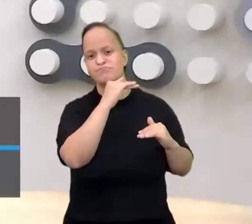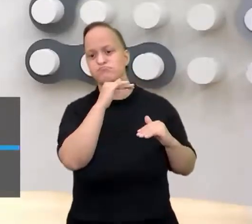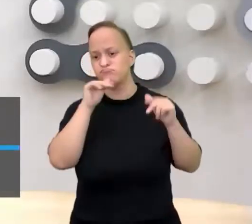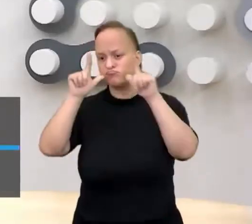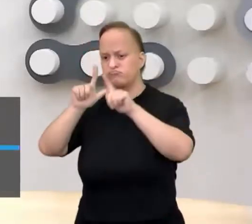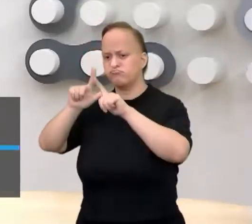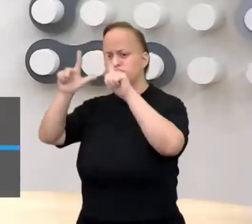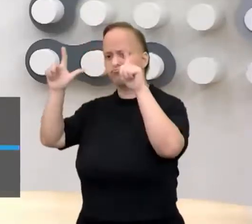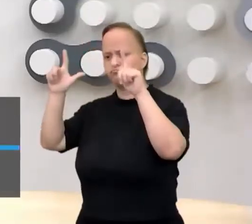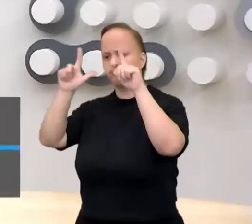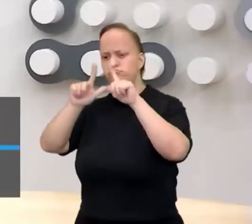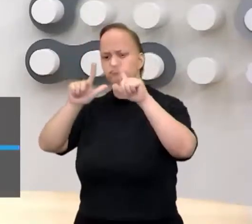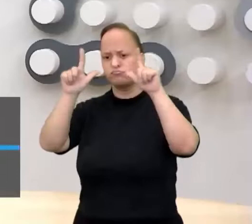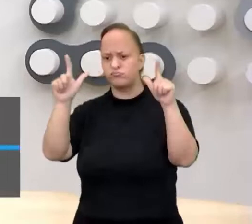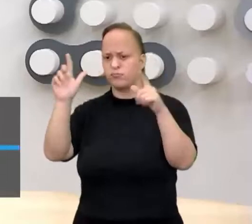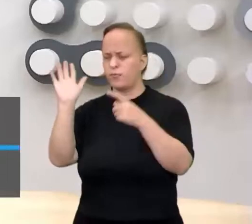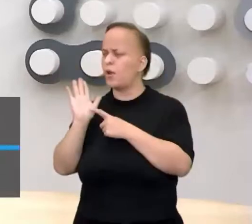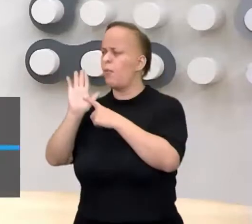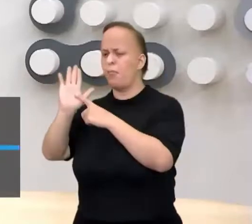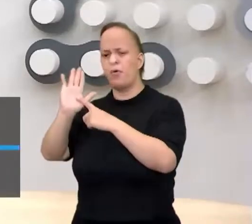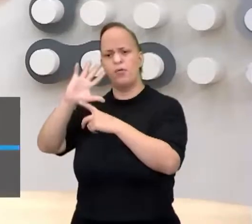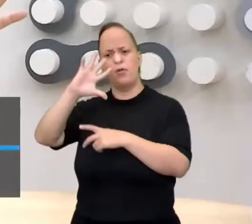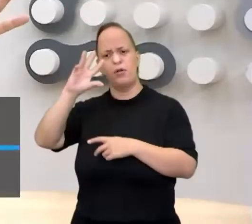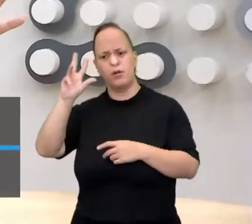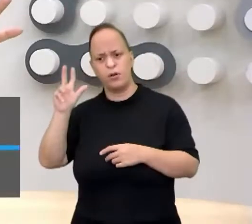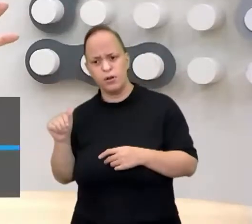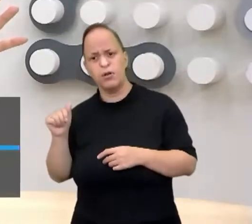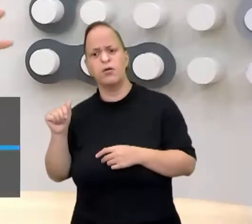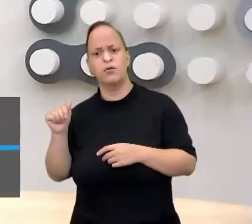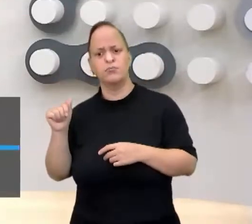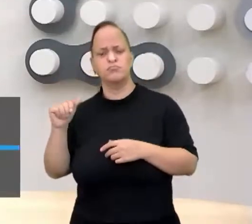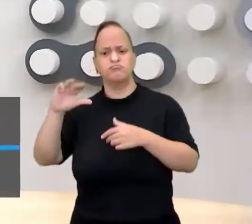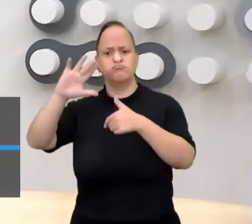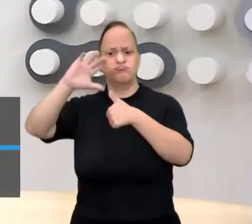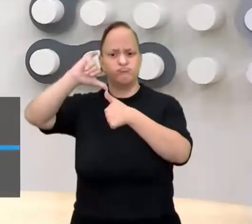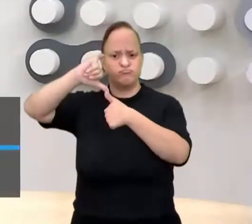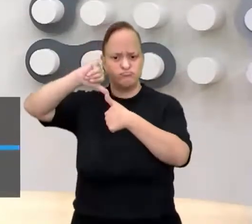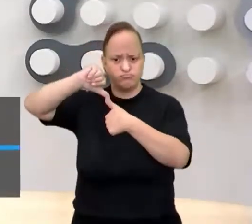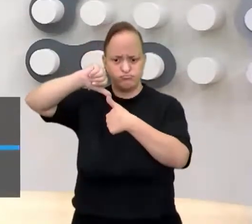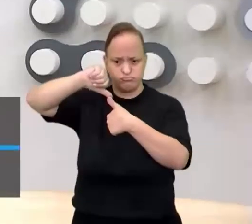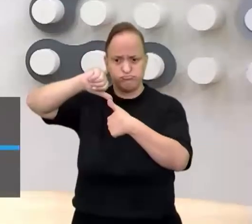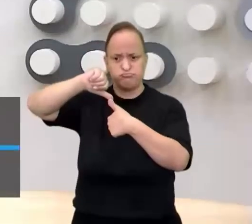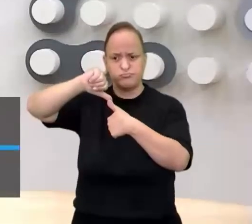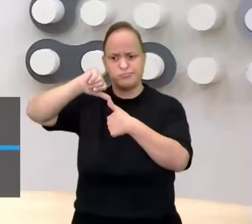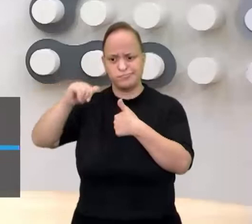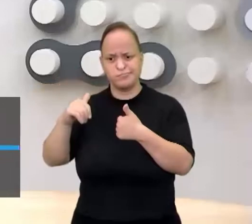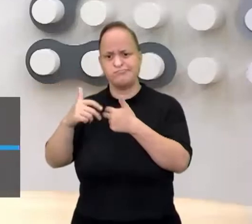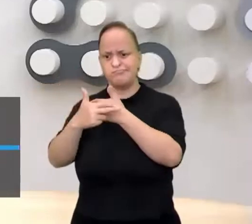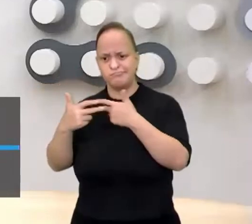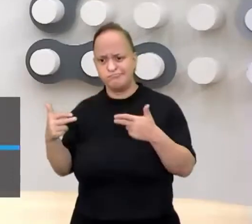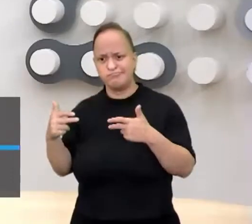mostravam a cultura, né, desses povos, povos africanos, povos da América do Sul. Olha só como eles têm uma cultura